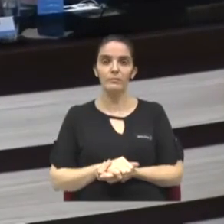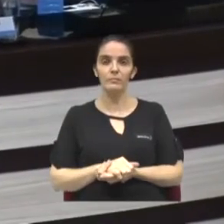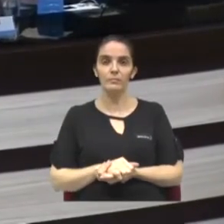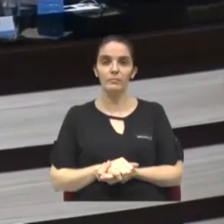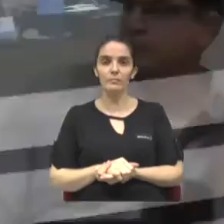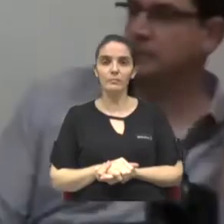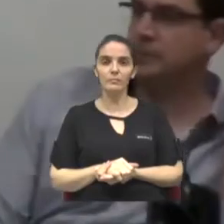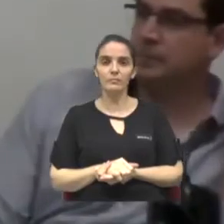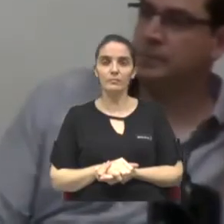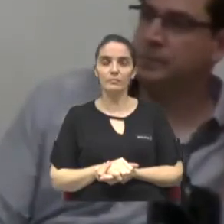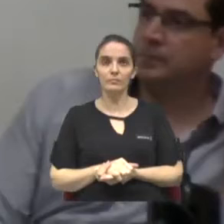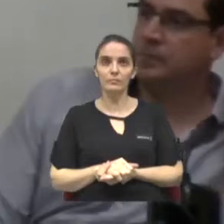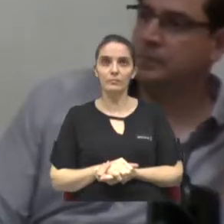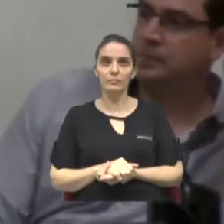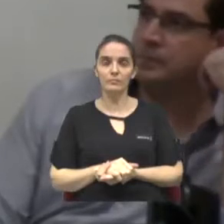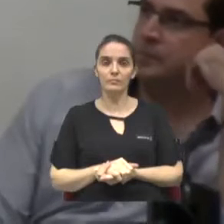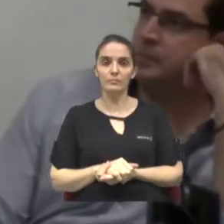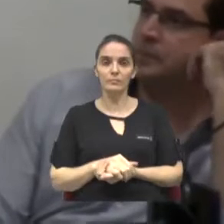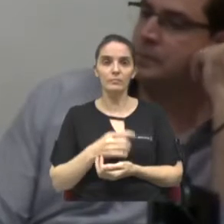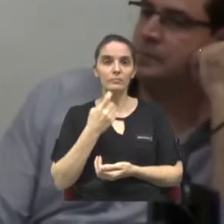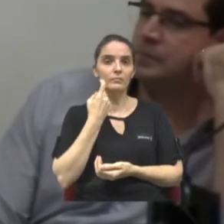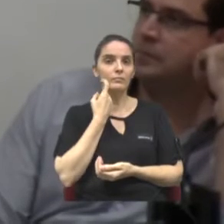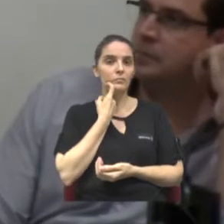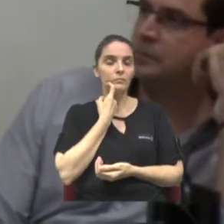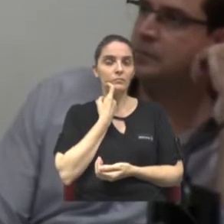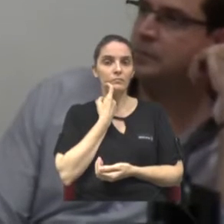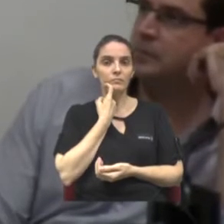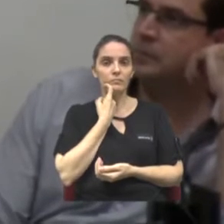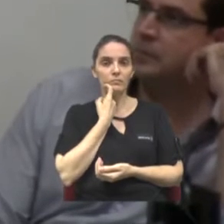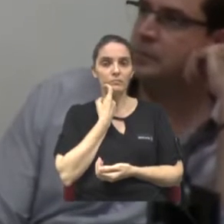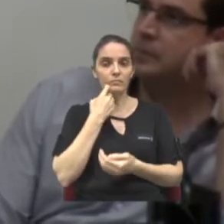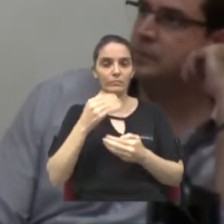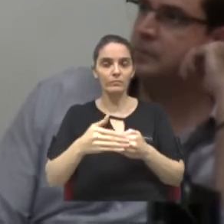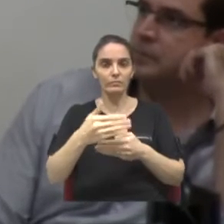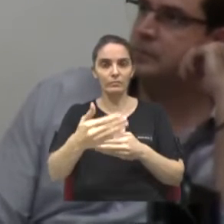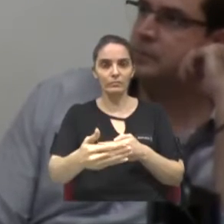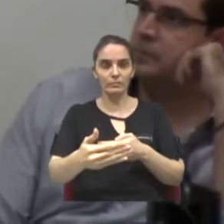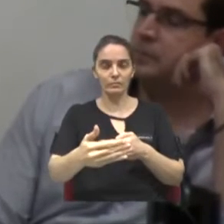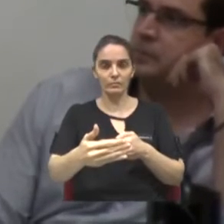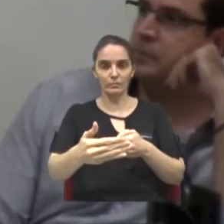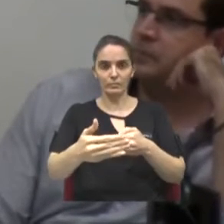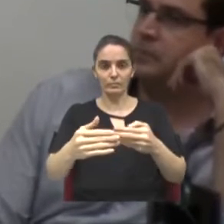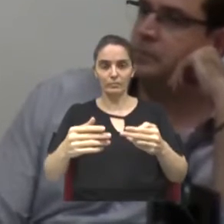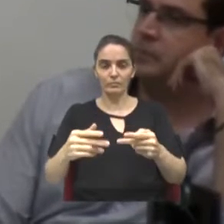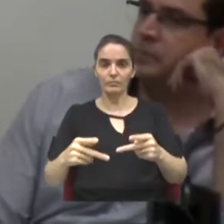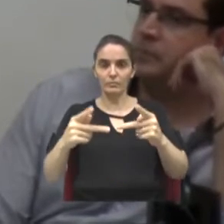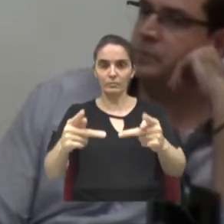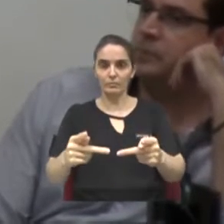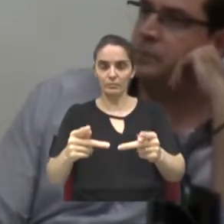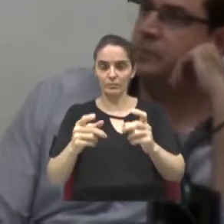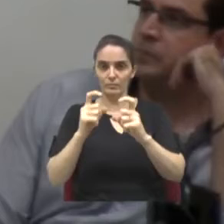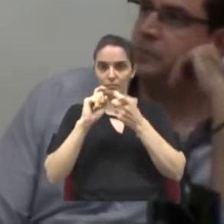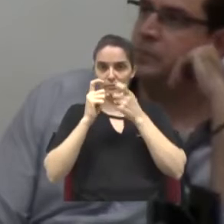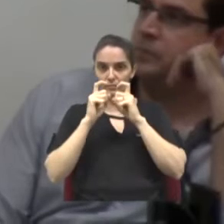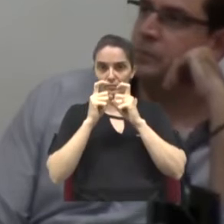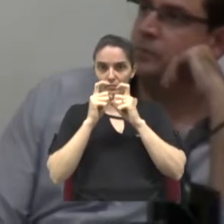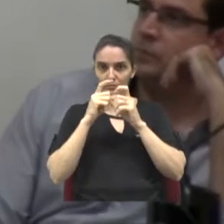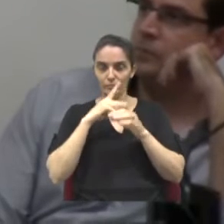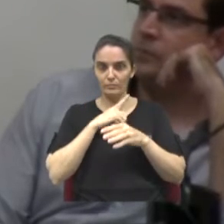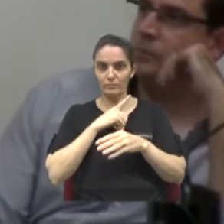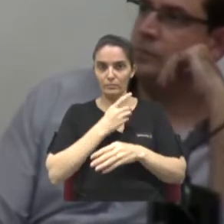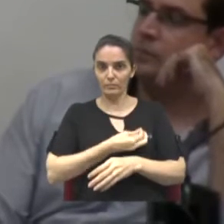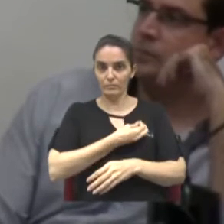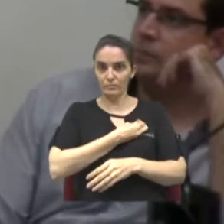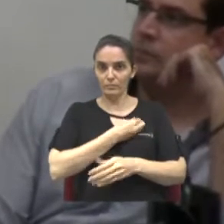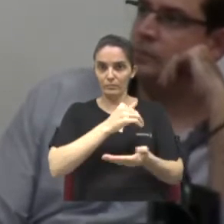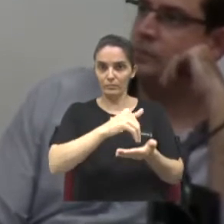Senhor presidente, levando em consideração que sexta-feira a Frente Parlamentar estará fazendo uma reunião nessa casa, onde terá a presença